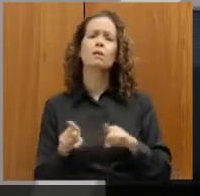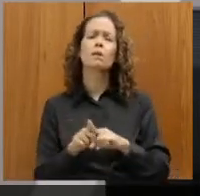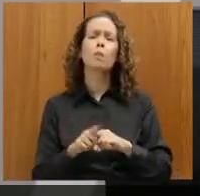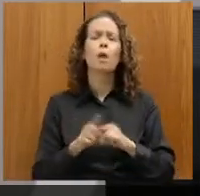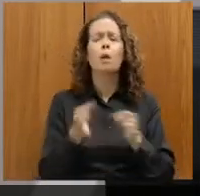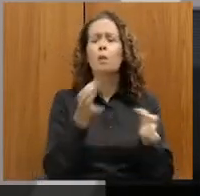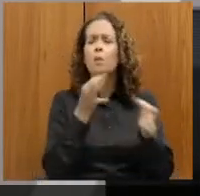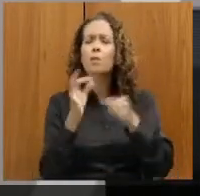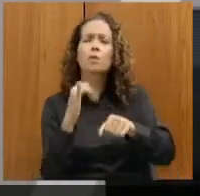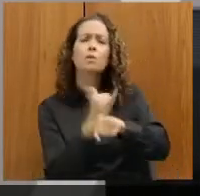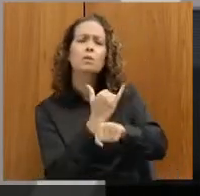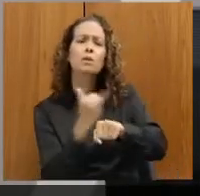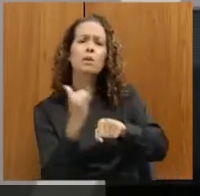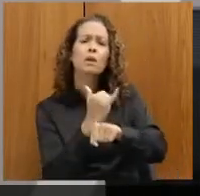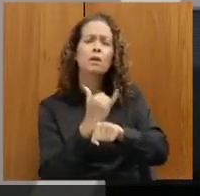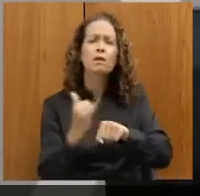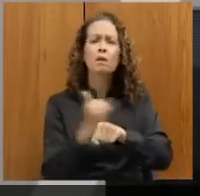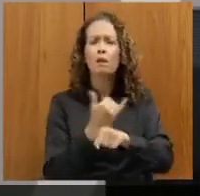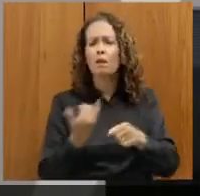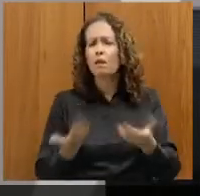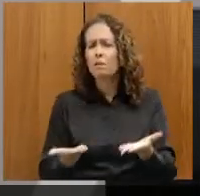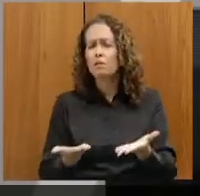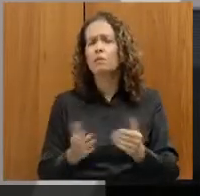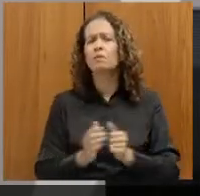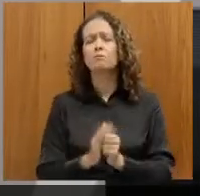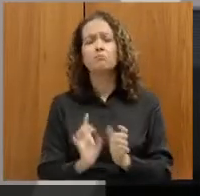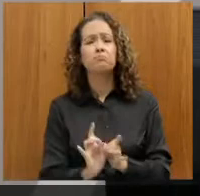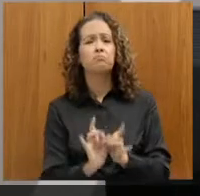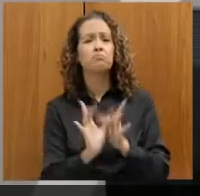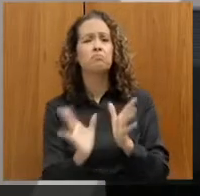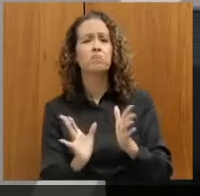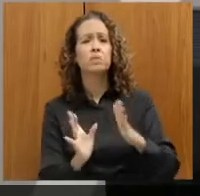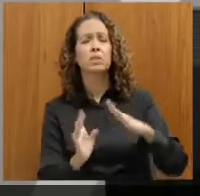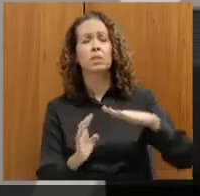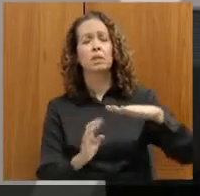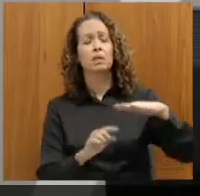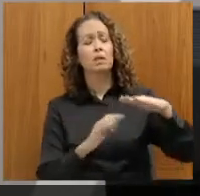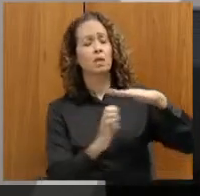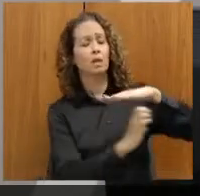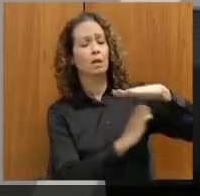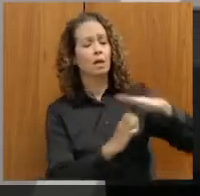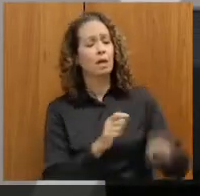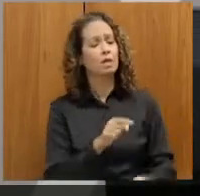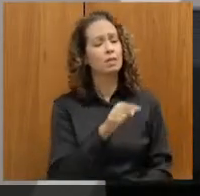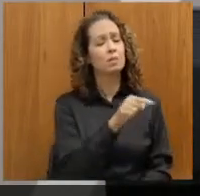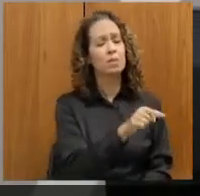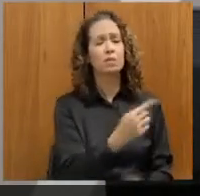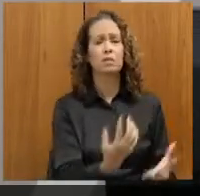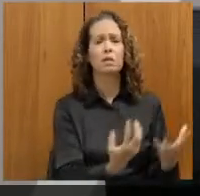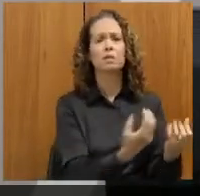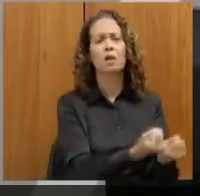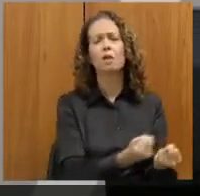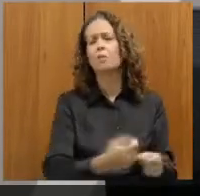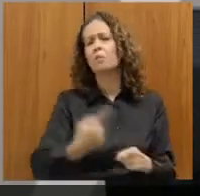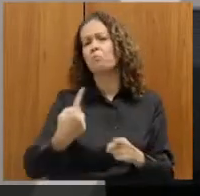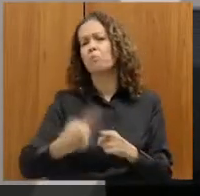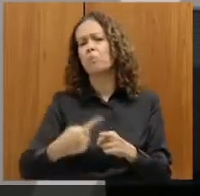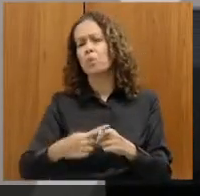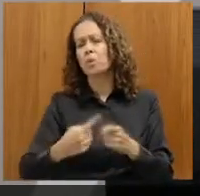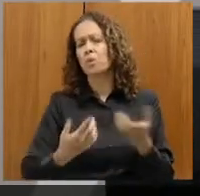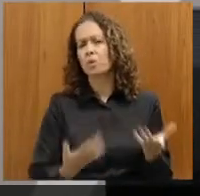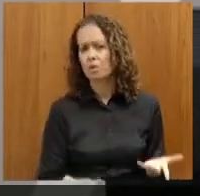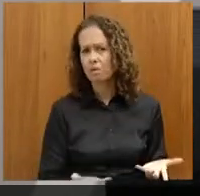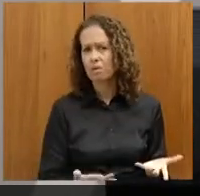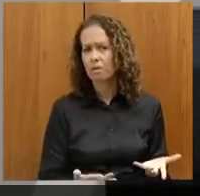e fundamentos que permitem que a empresa a seja beneficiada por que ela é beneficiada